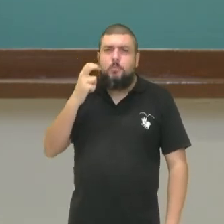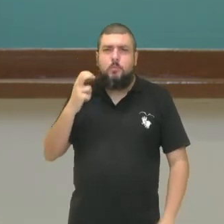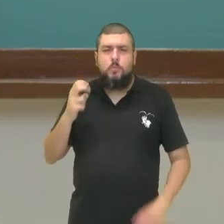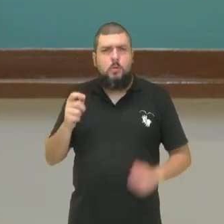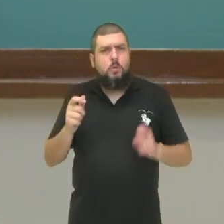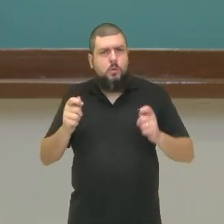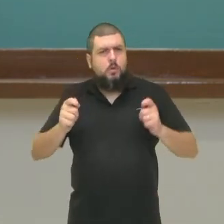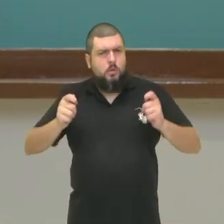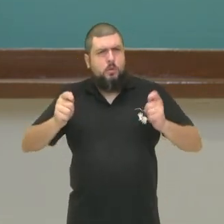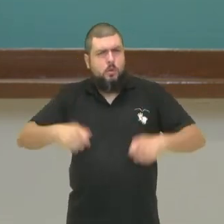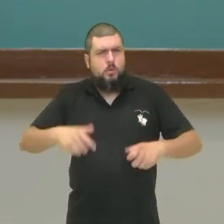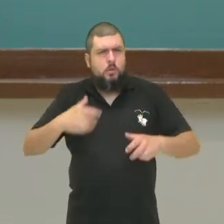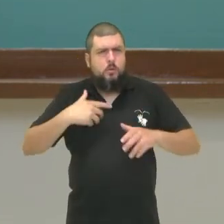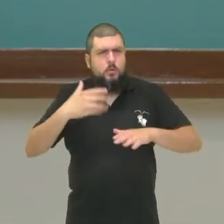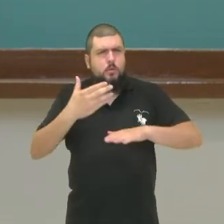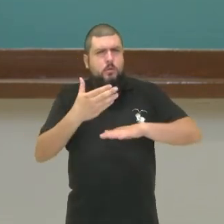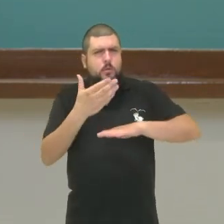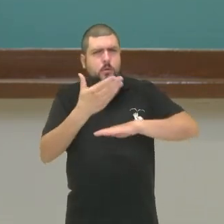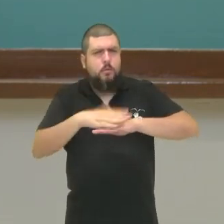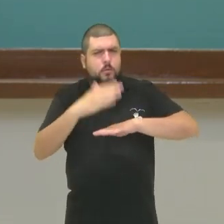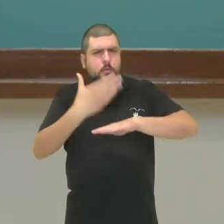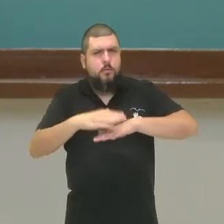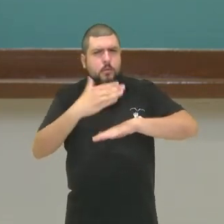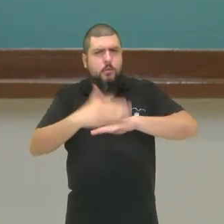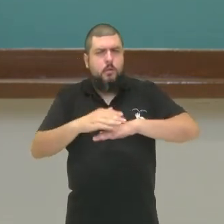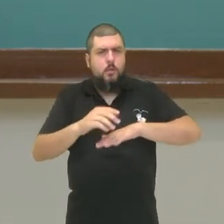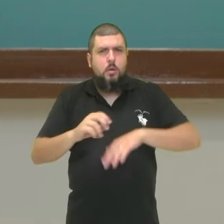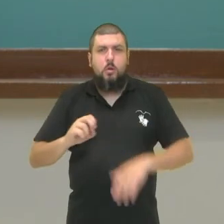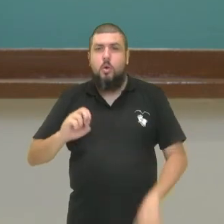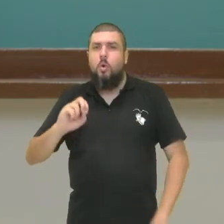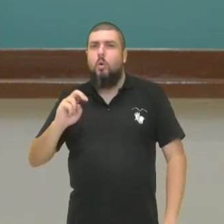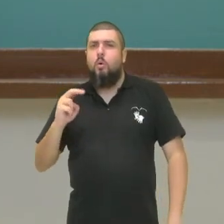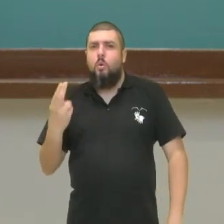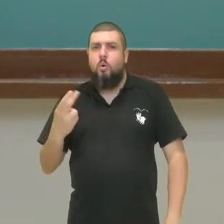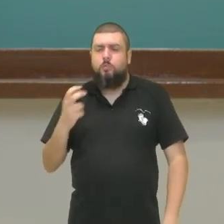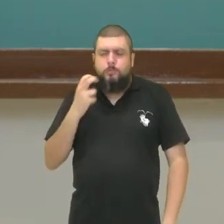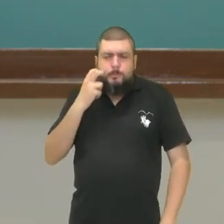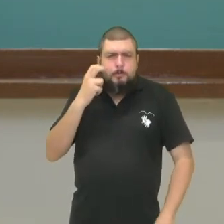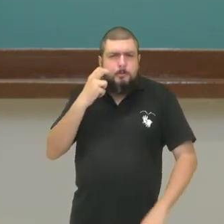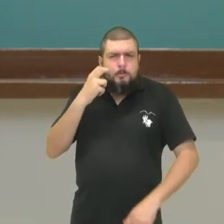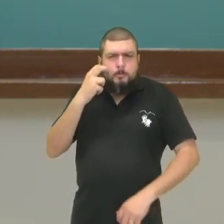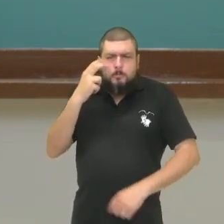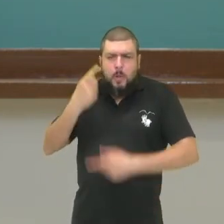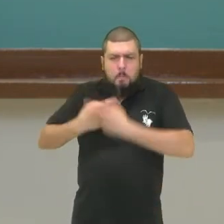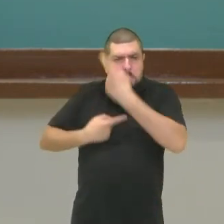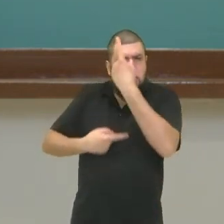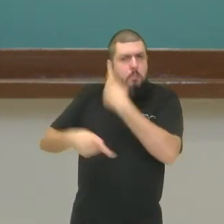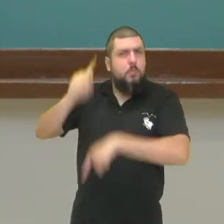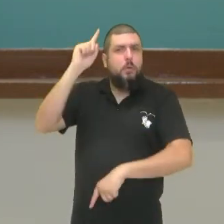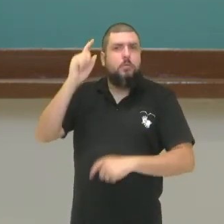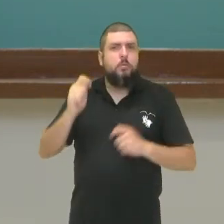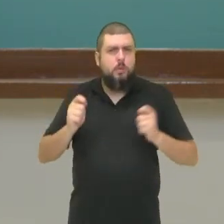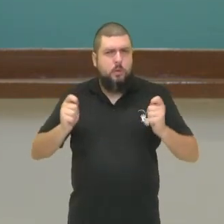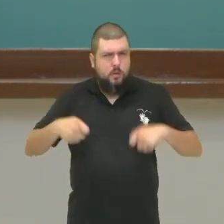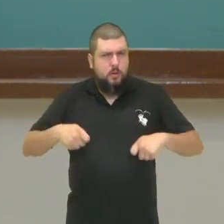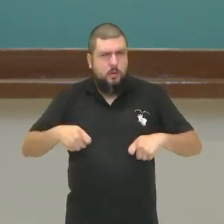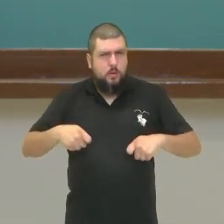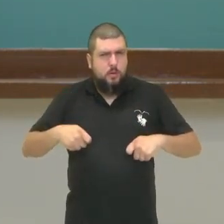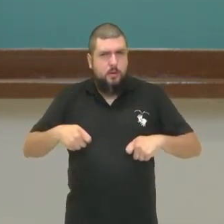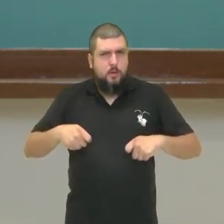conseguiria praticar ou será que ela poderia superar as suas dificuldades por meio das atividades